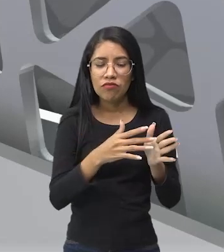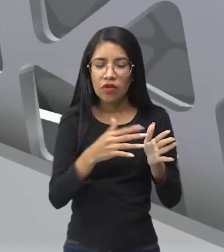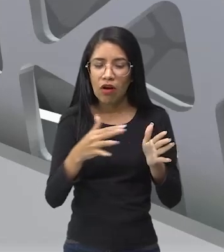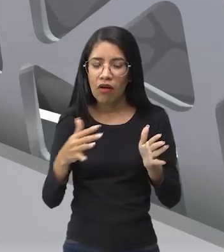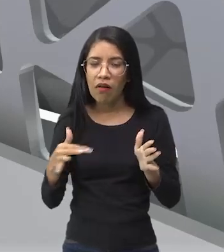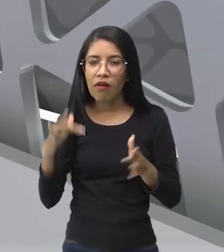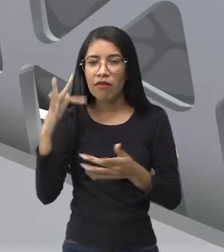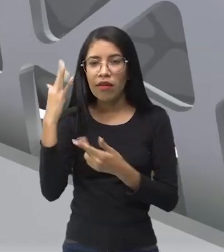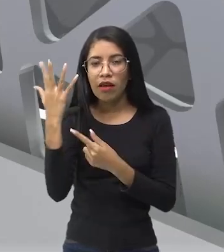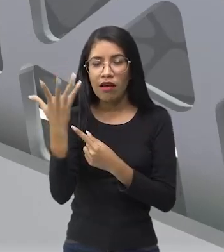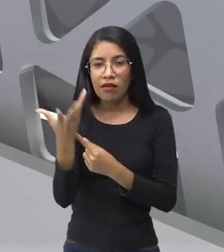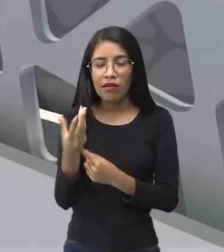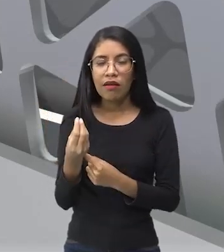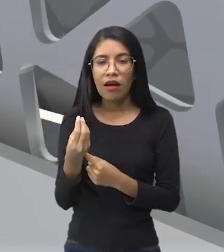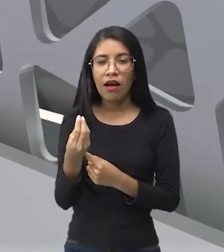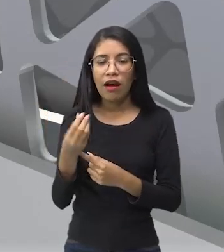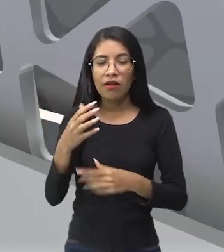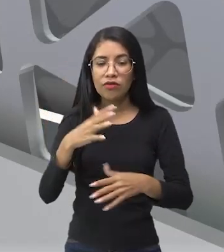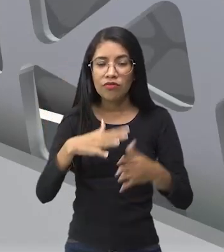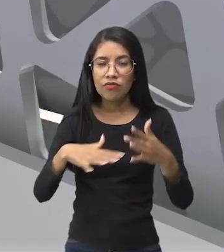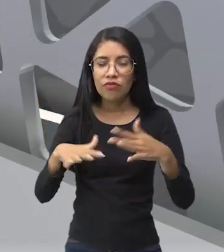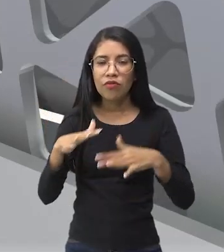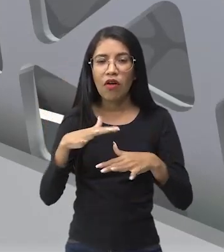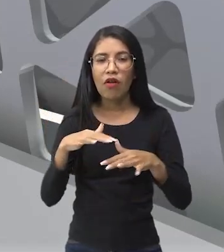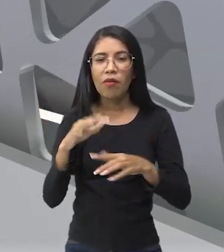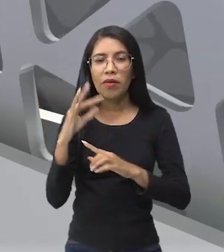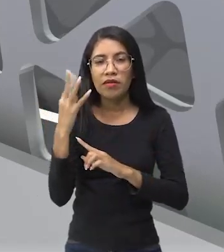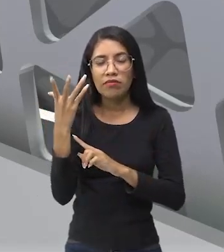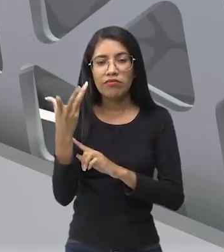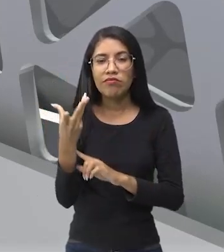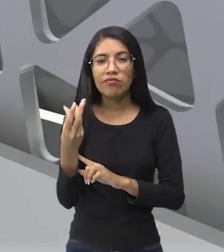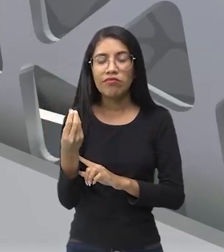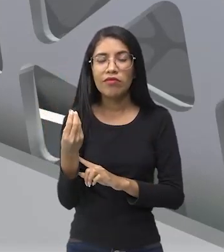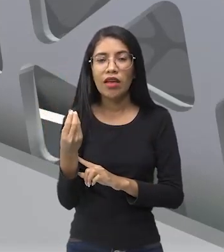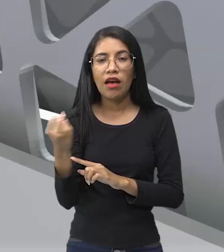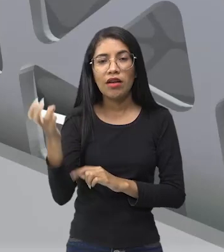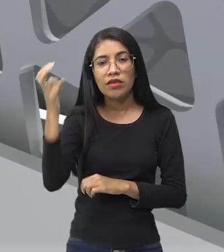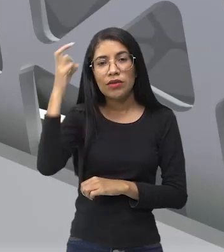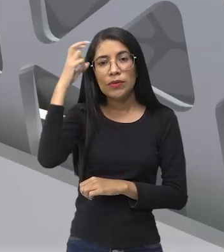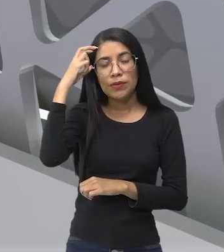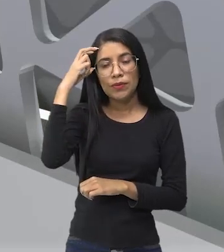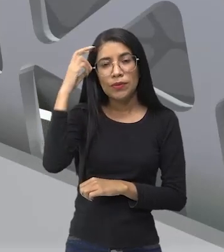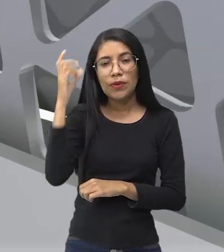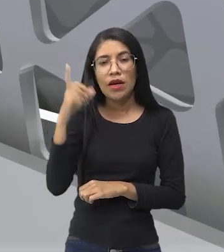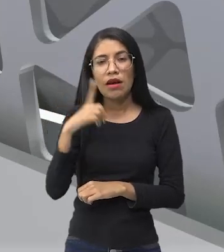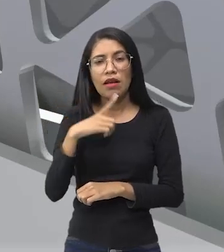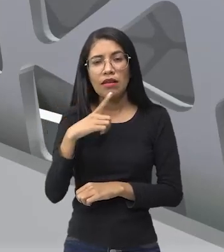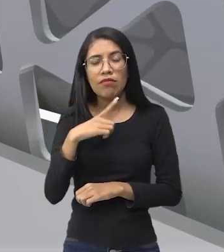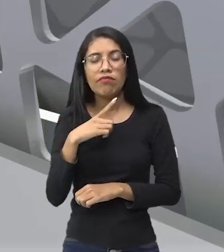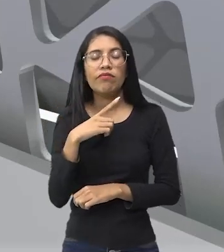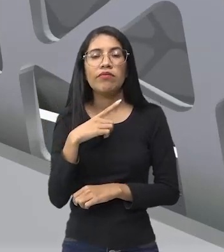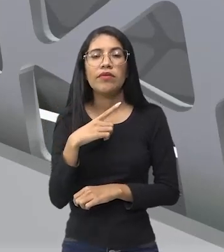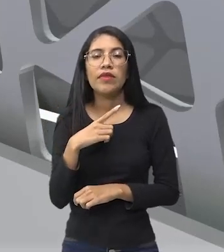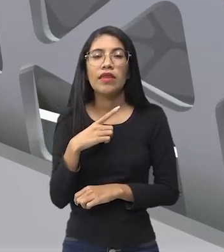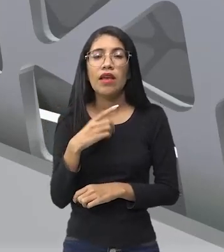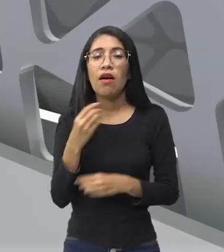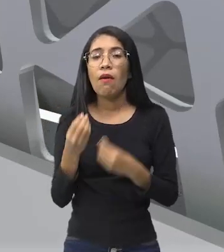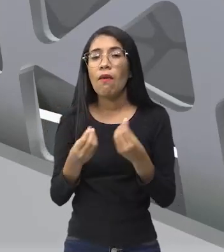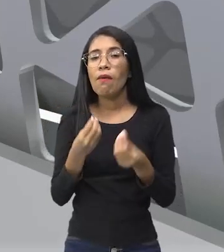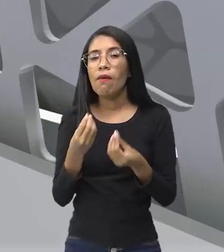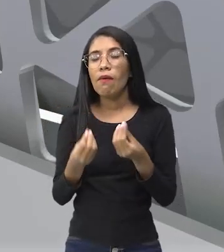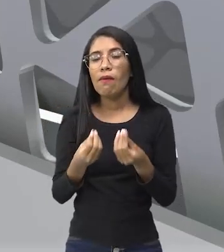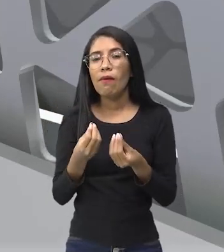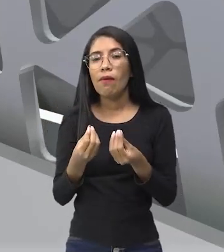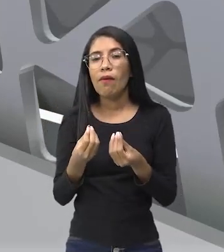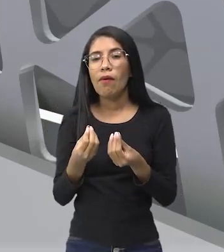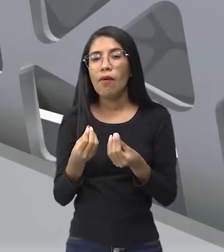trajetória da arte, dentro de todo esse movimento artístico, desse movimento cultural, nós temos que ver como